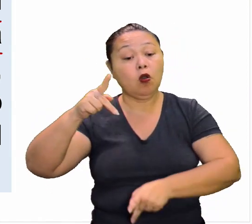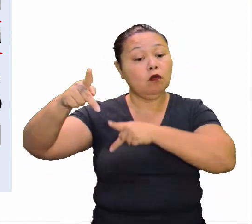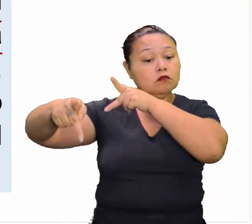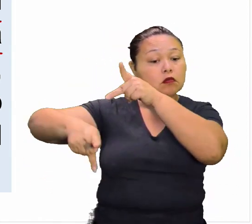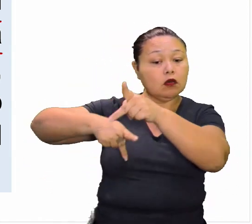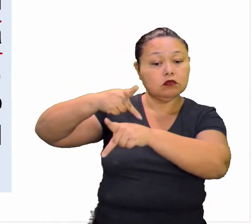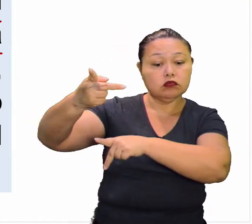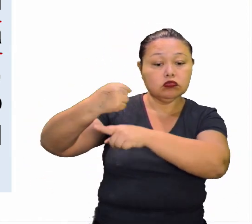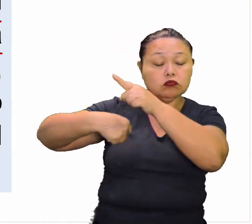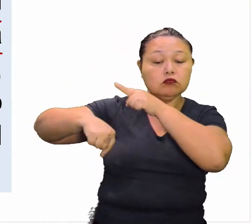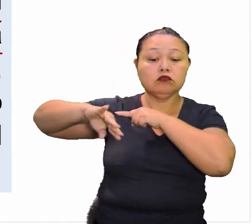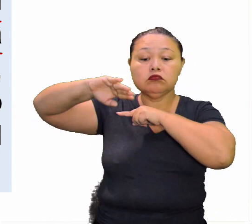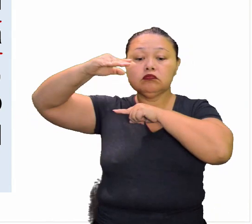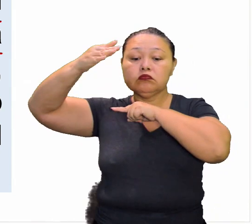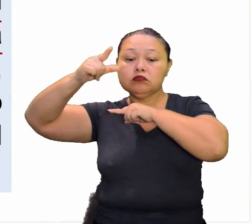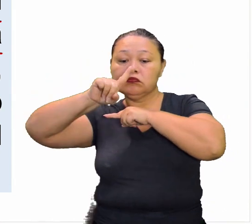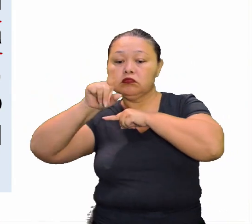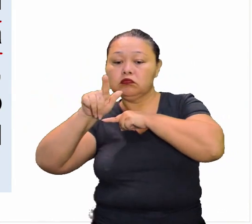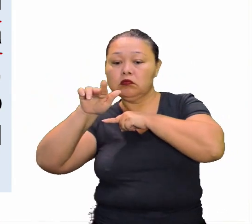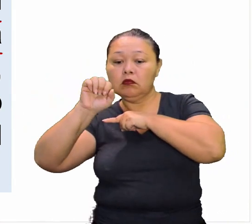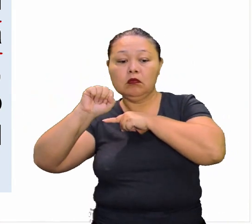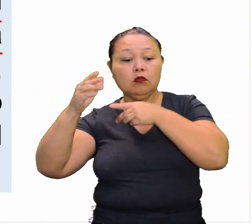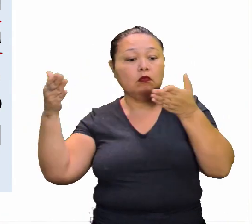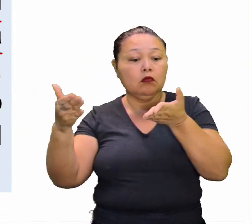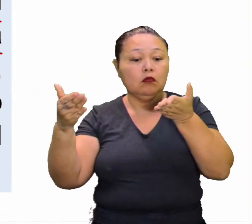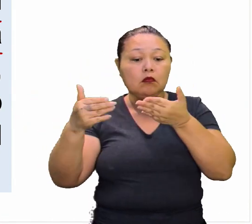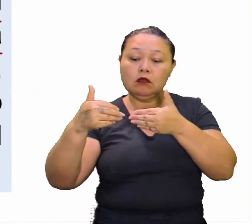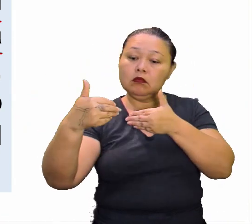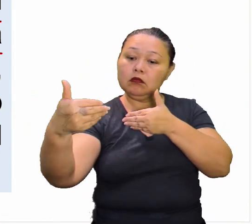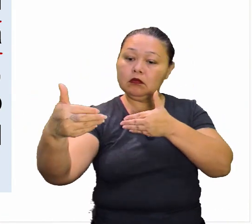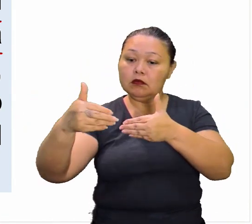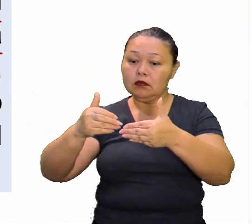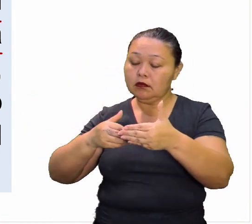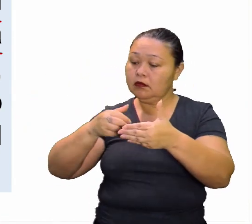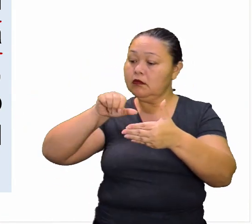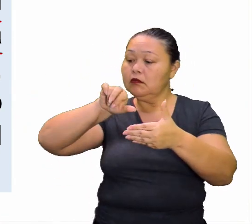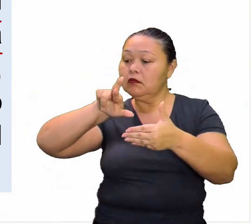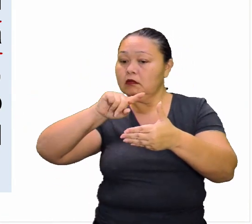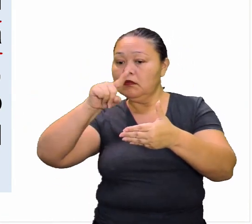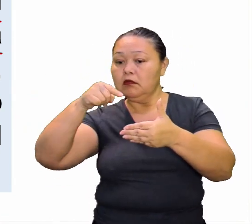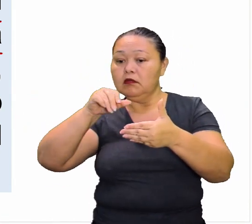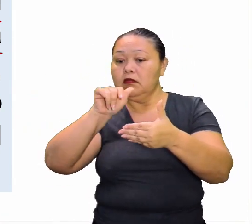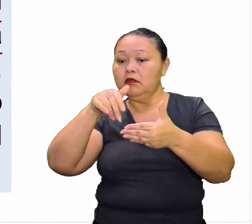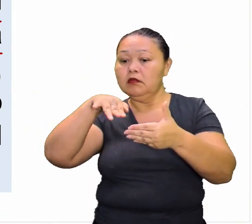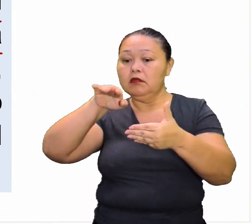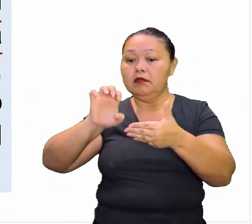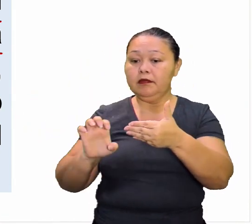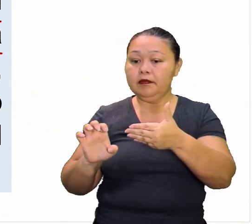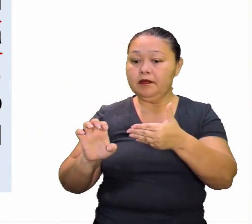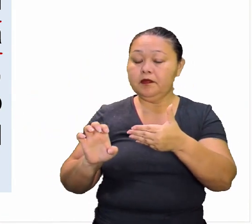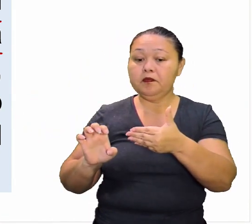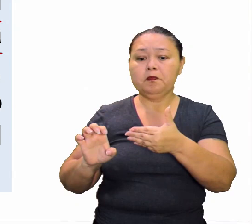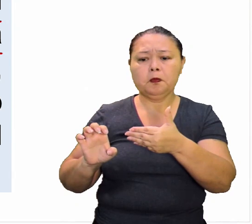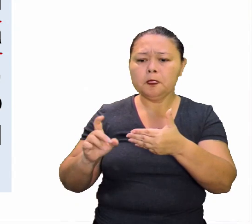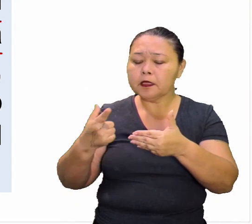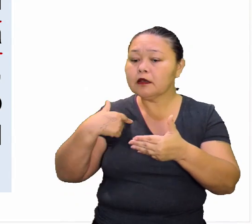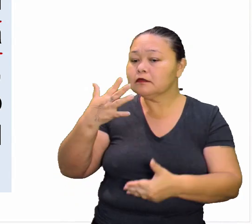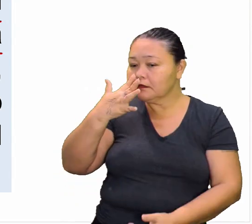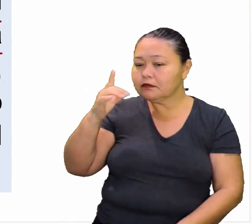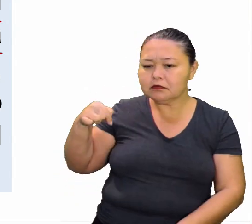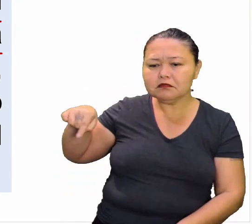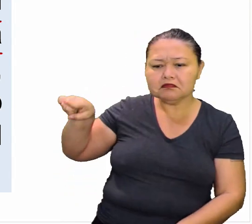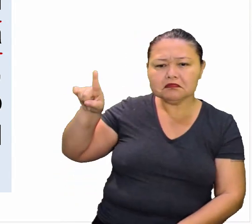Povos originários do Monte Zagros, atual fronteira com o Irã e Iraque. Vocês